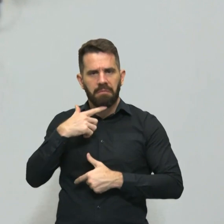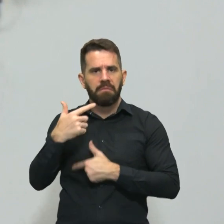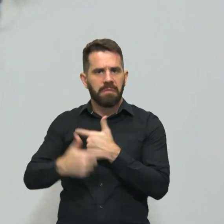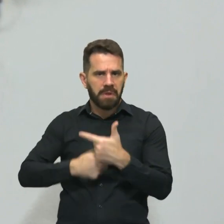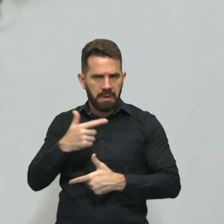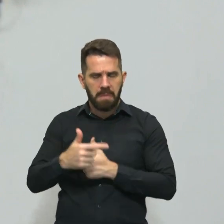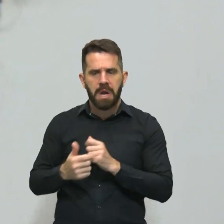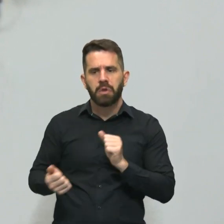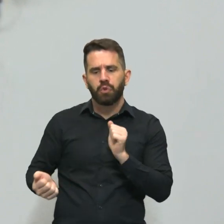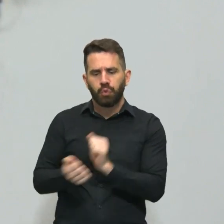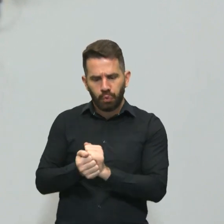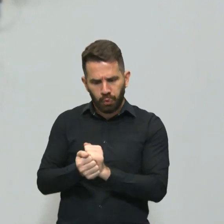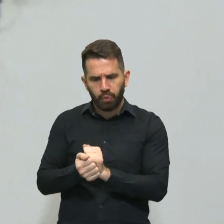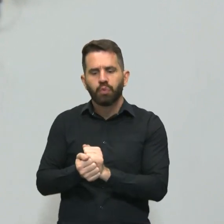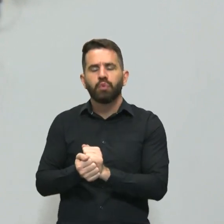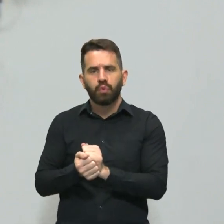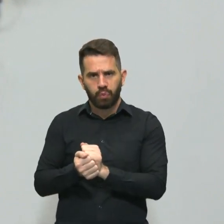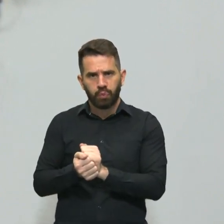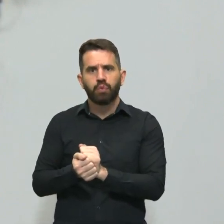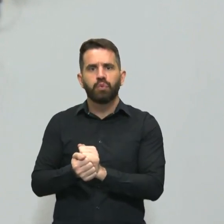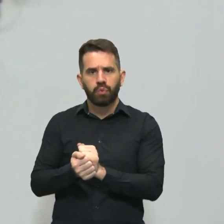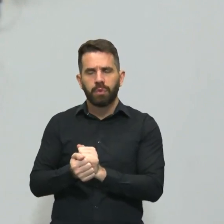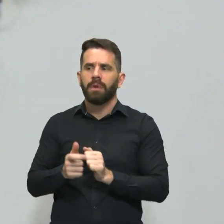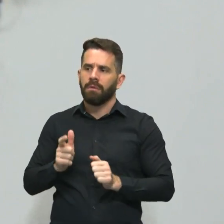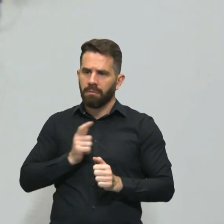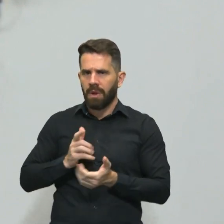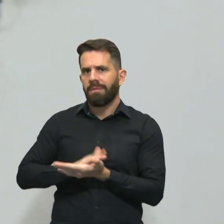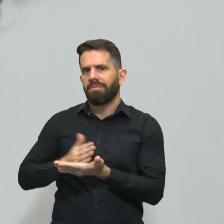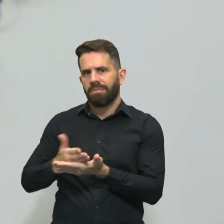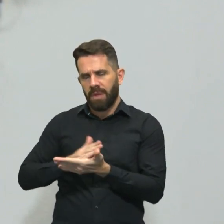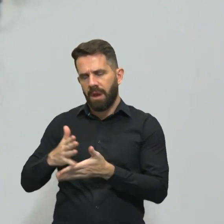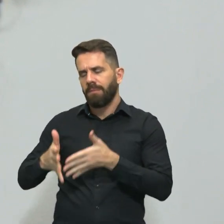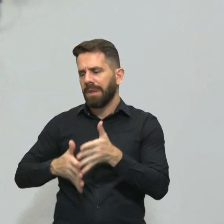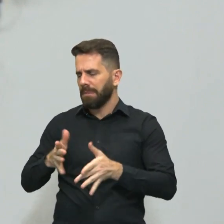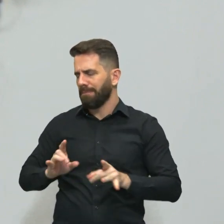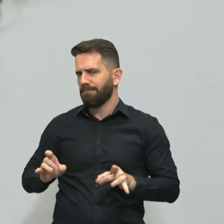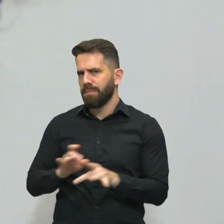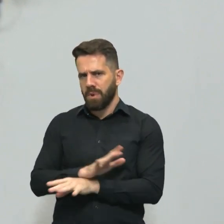ficam também junto ao núcleo, trabalho junto ao núcleo